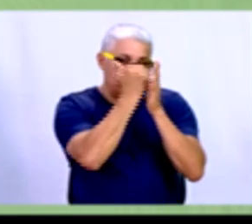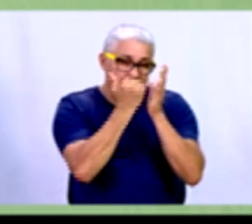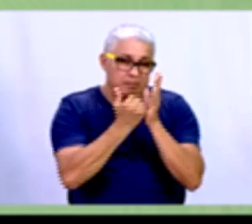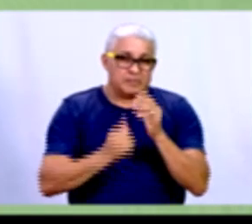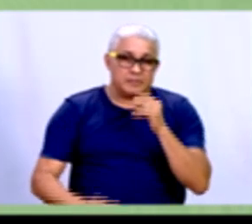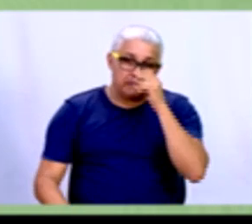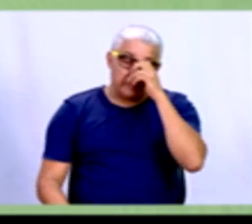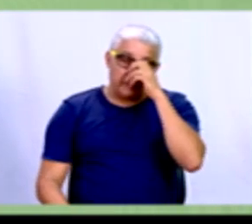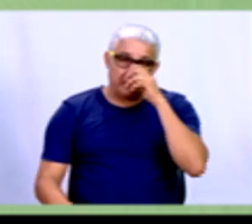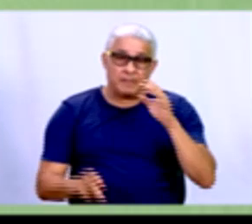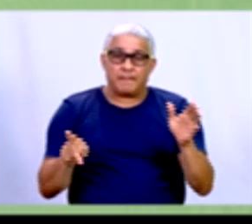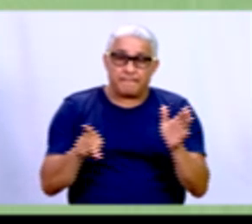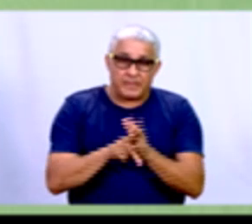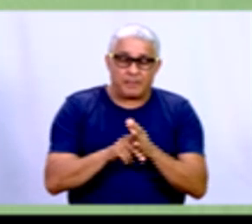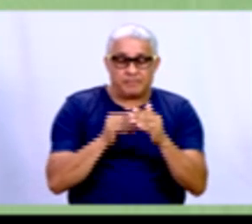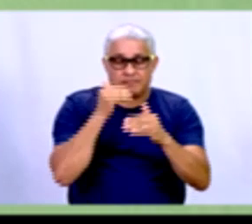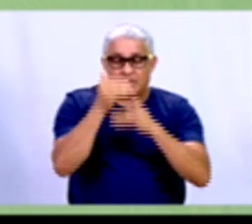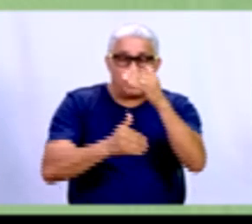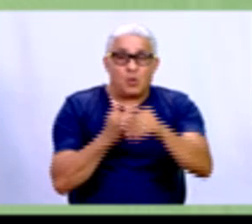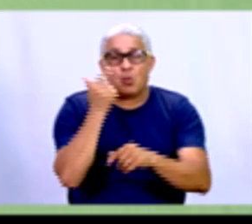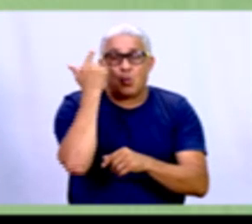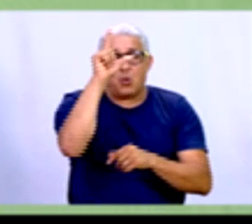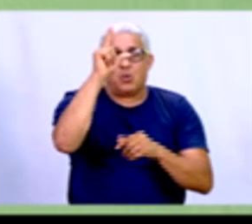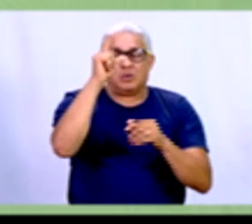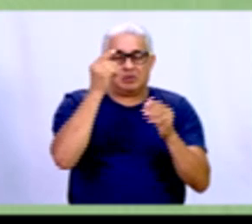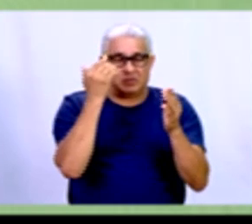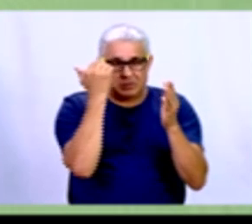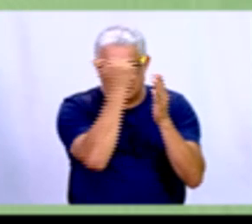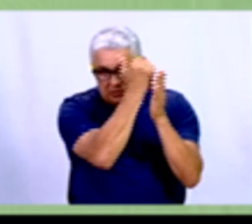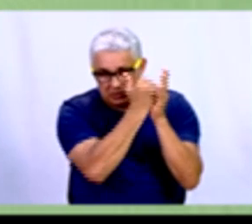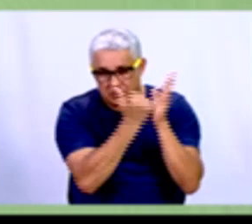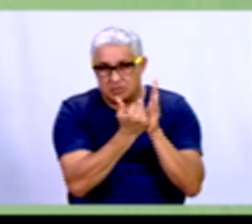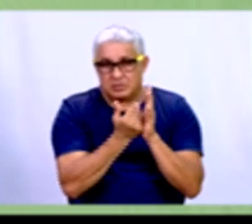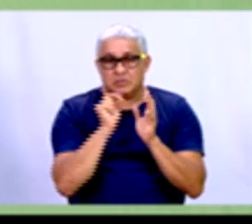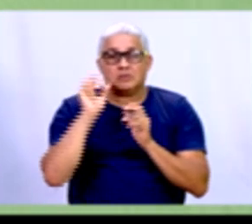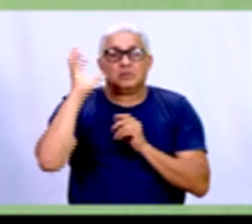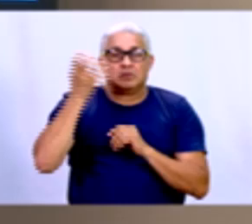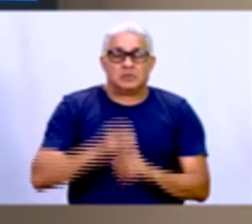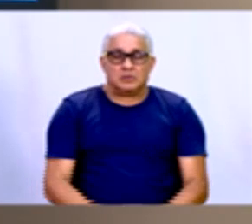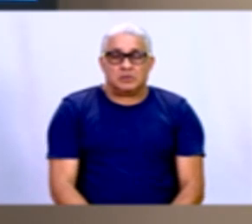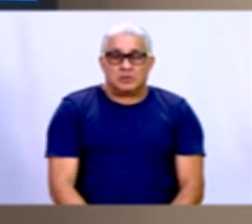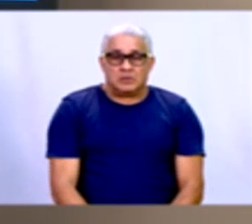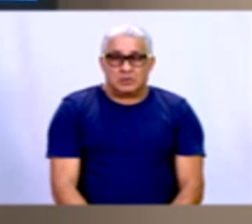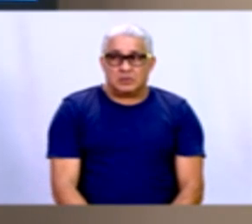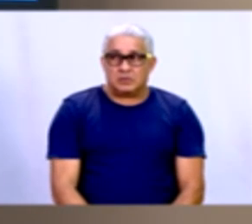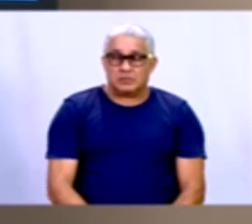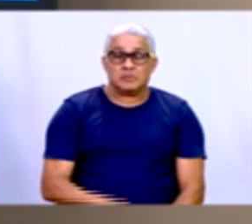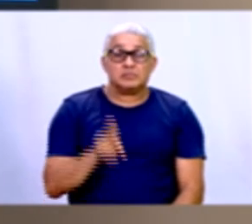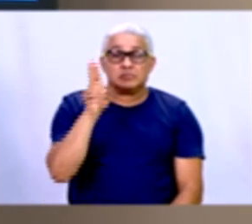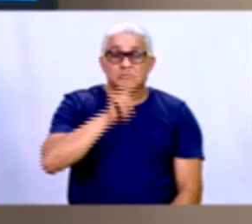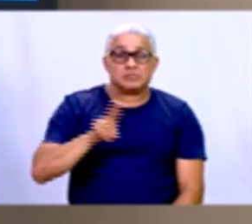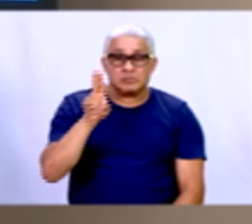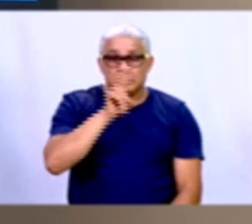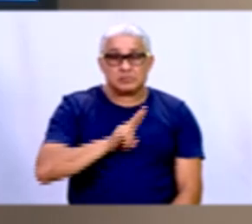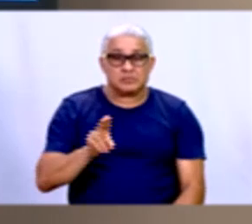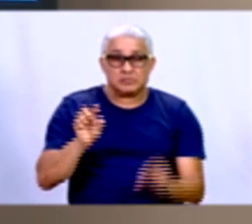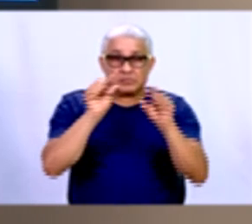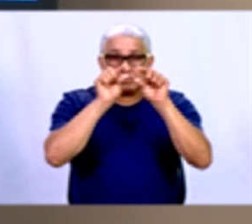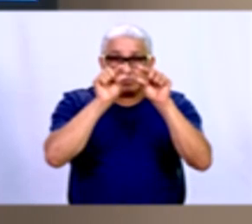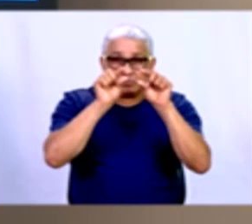que era usado para desenvolver outros programas e ele utilizava um termo